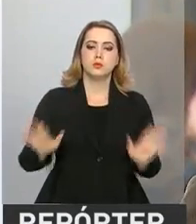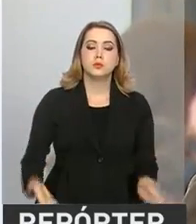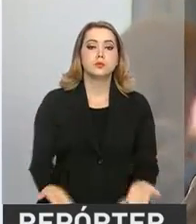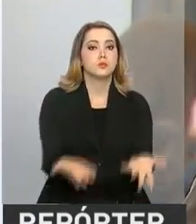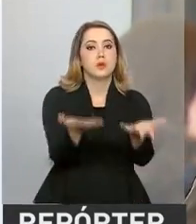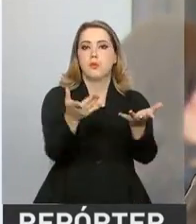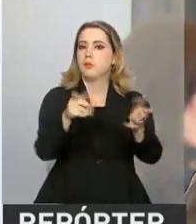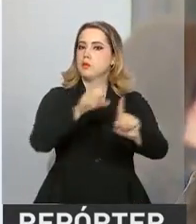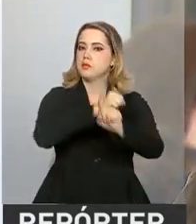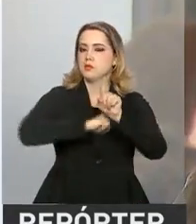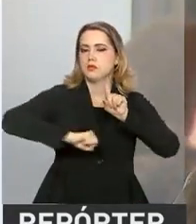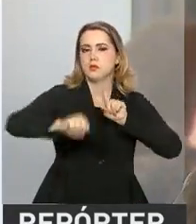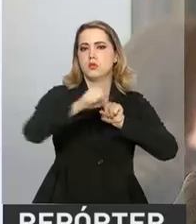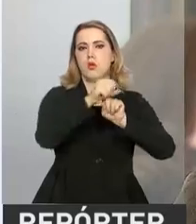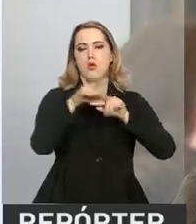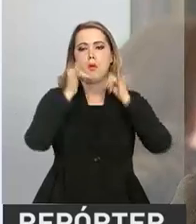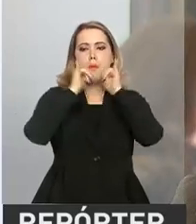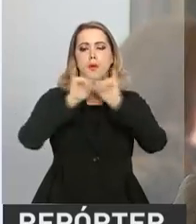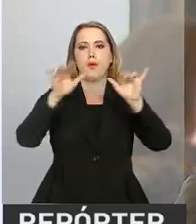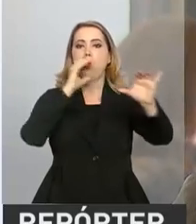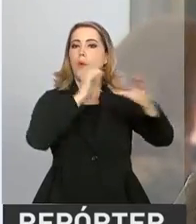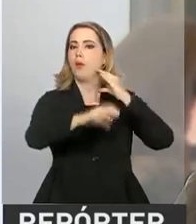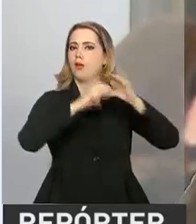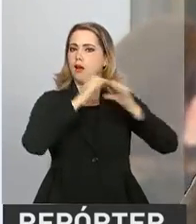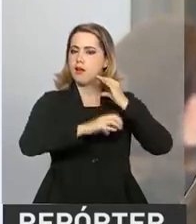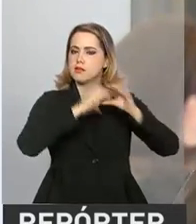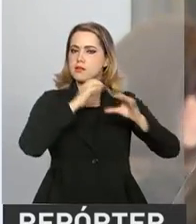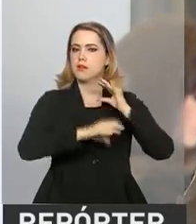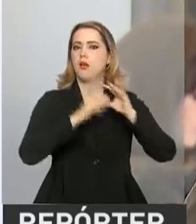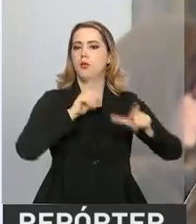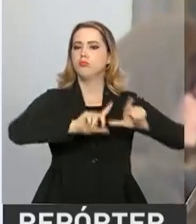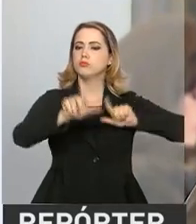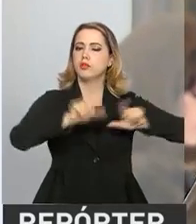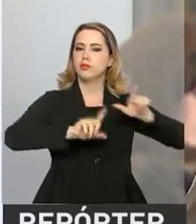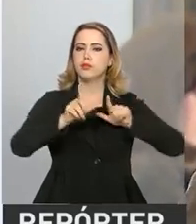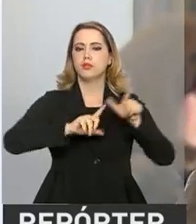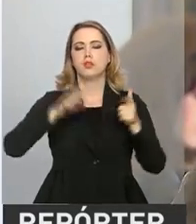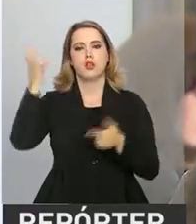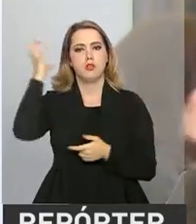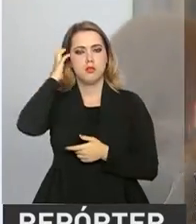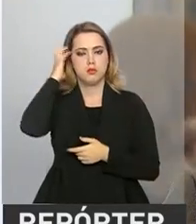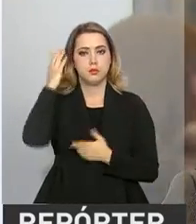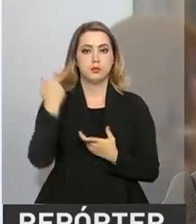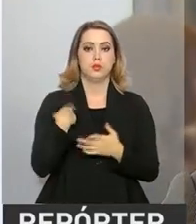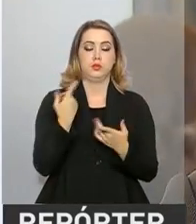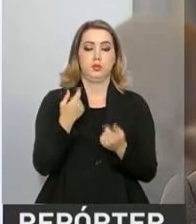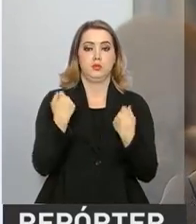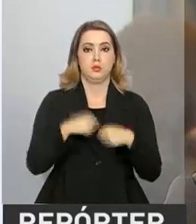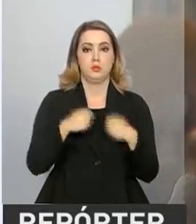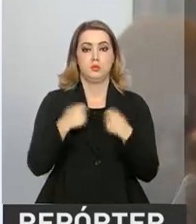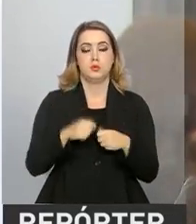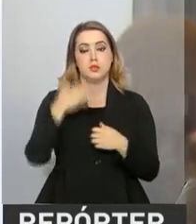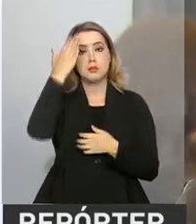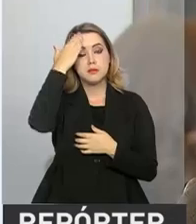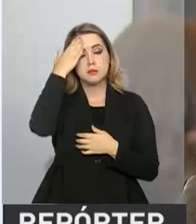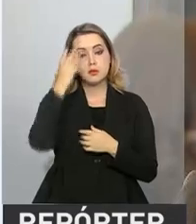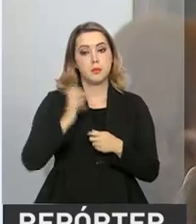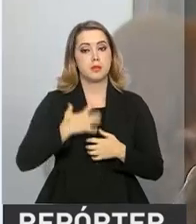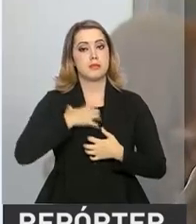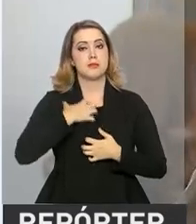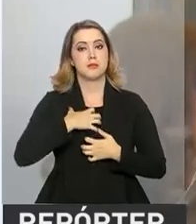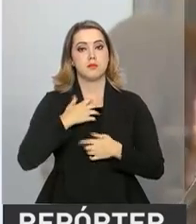população, vamos contar com os veículos de comunicação também, que são patrocinadores de sensibilizar as pessoas